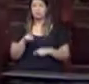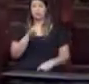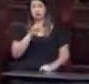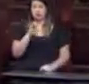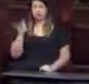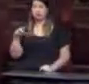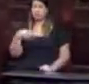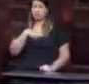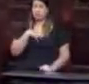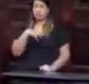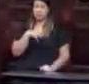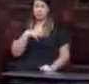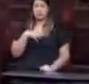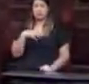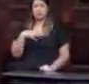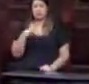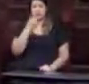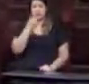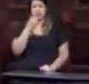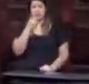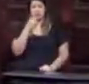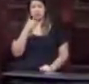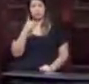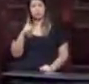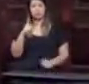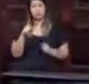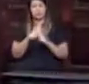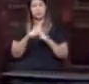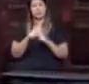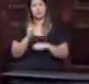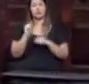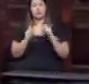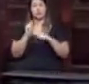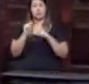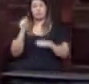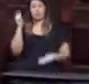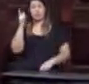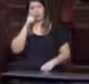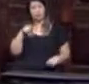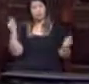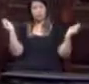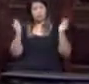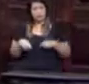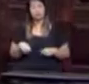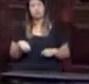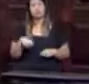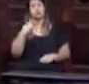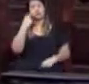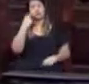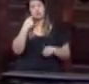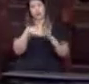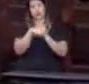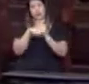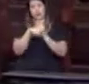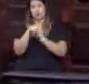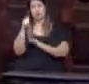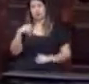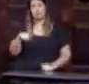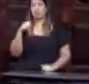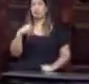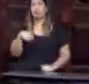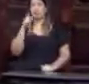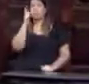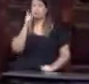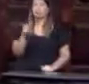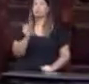Mas a sensibilidade de cada deputado faz com que se tenha capacidade de avaliar o merecimento ou